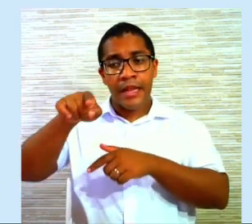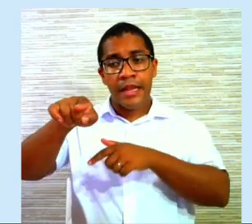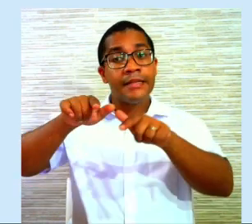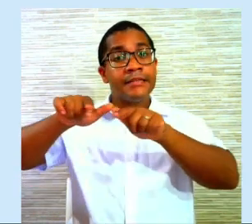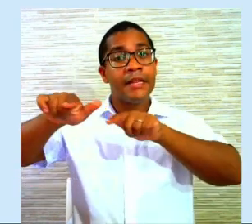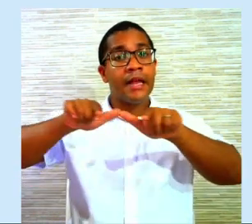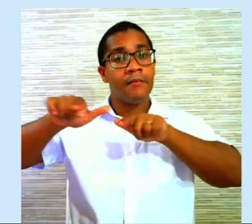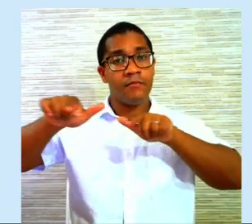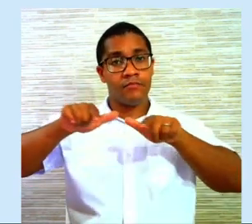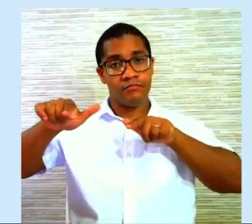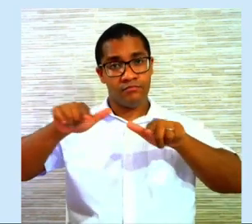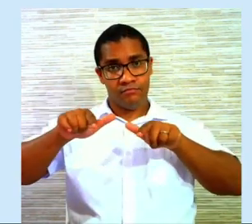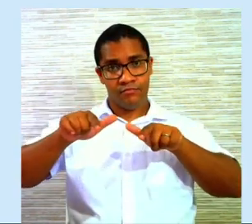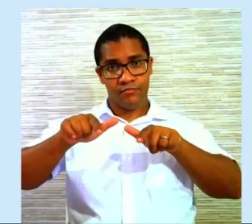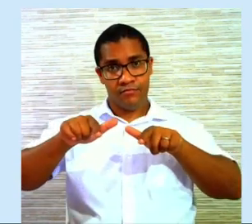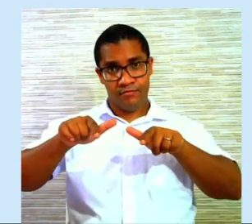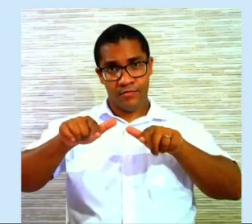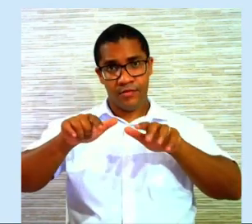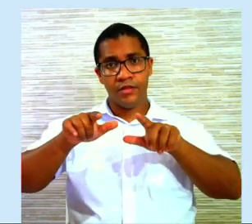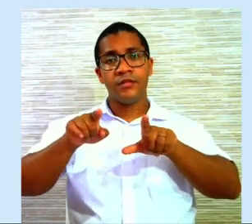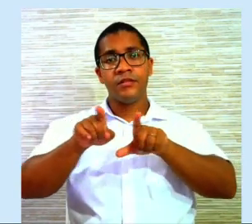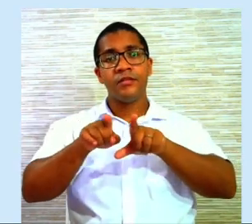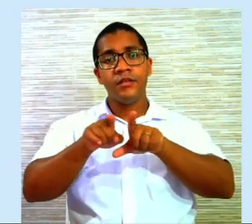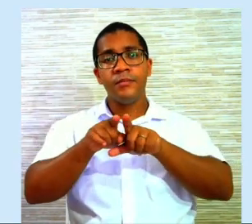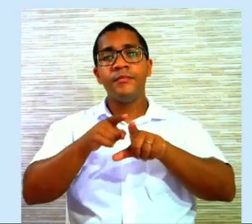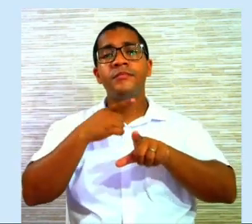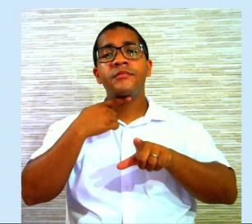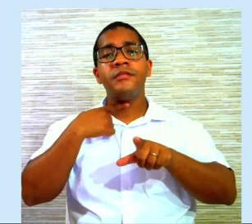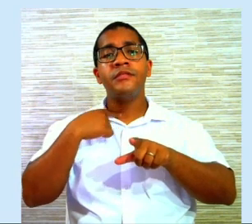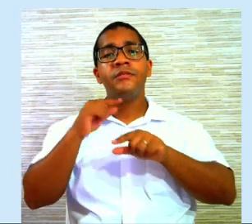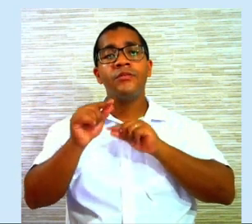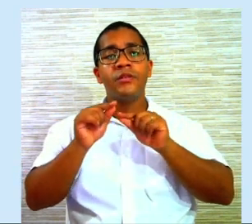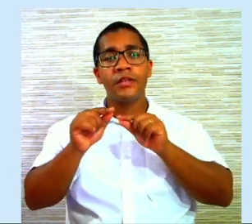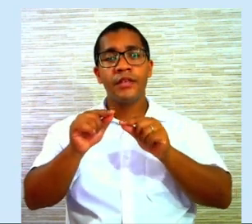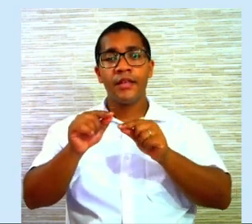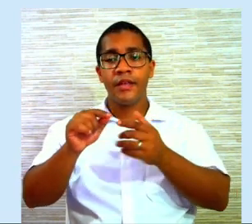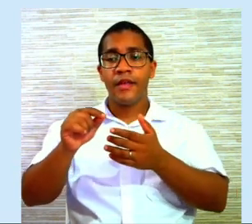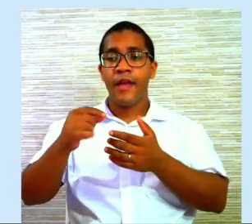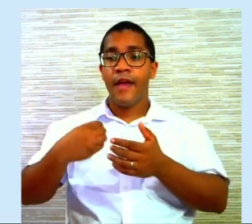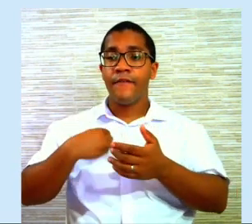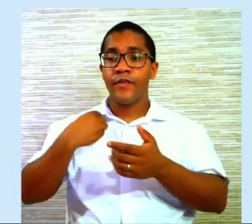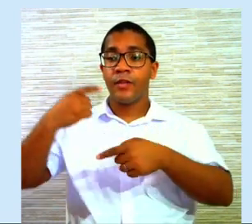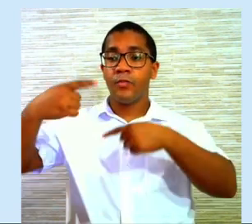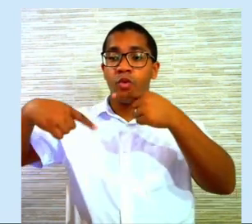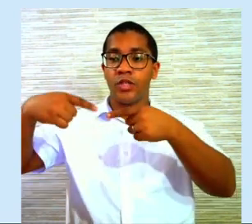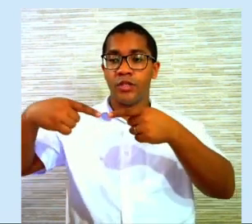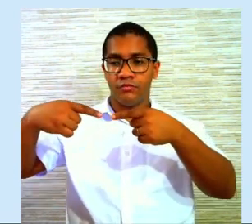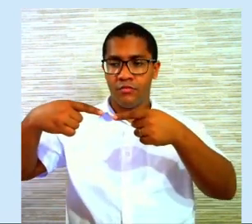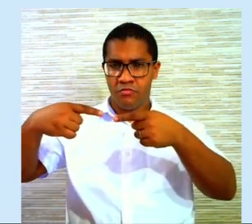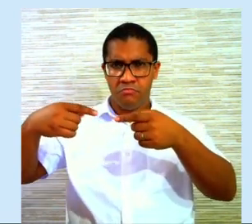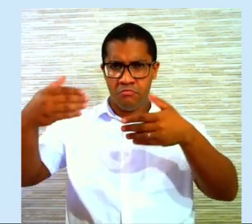do trabalho. E a condição de quê? E a condição de exclusão da vida política.